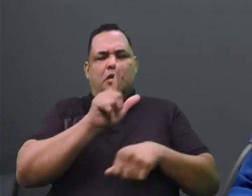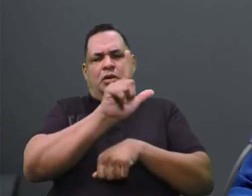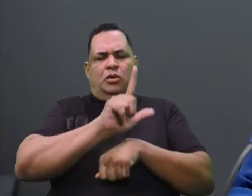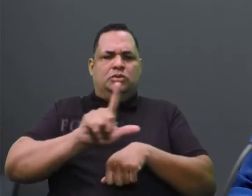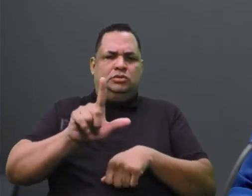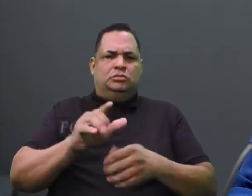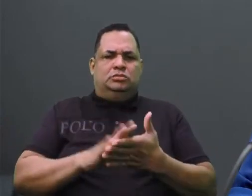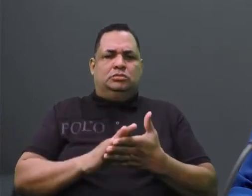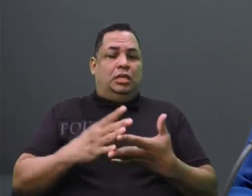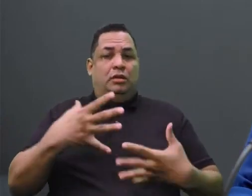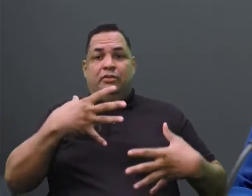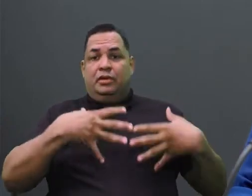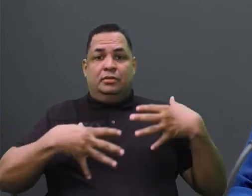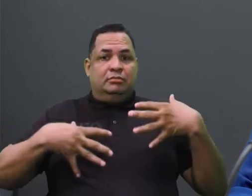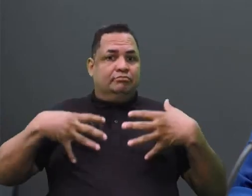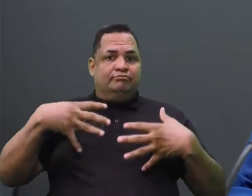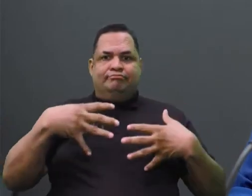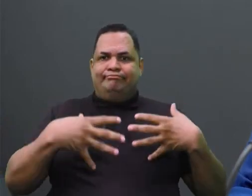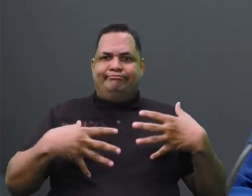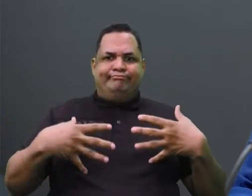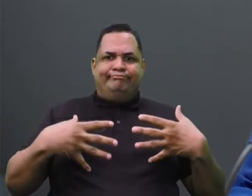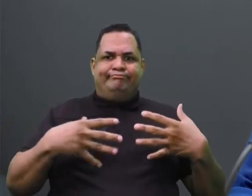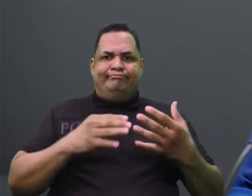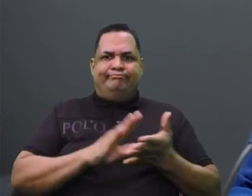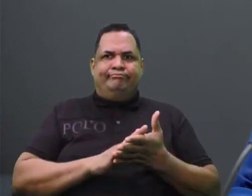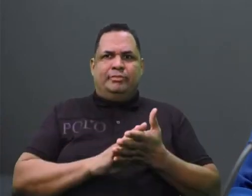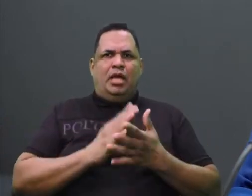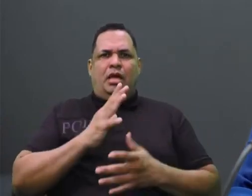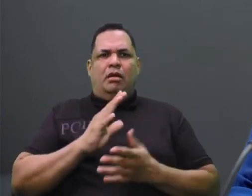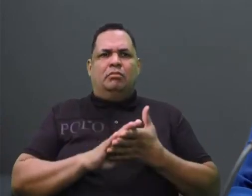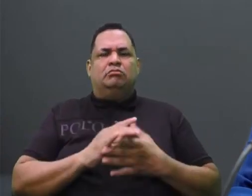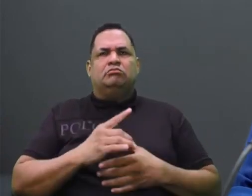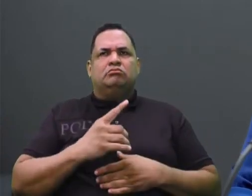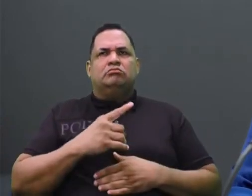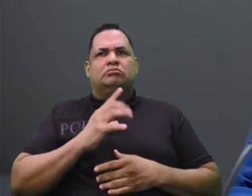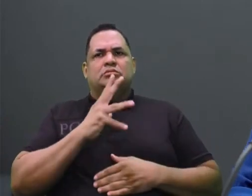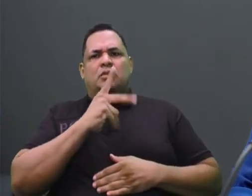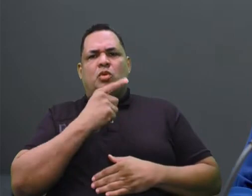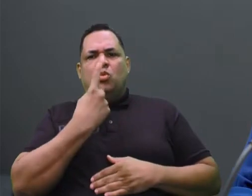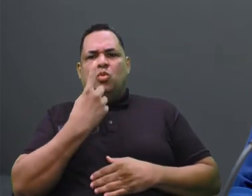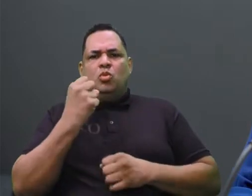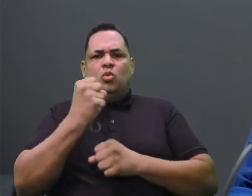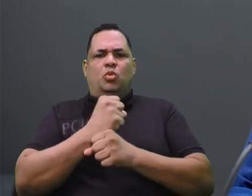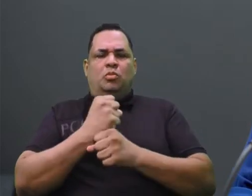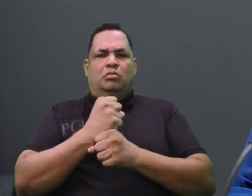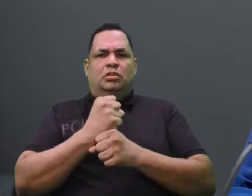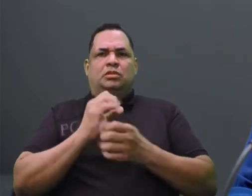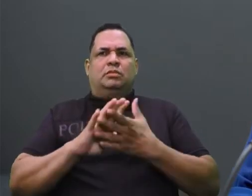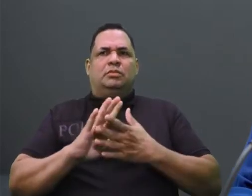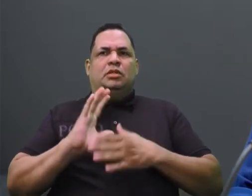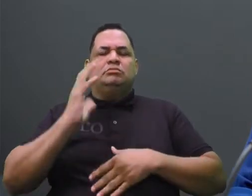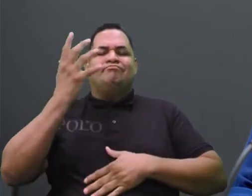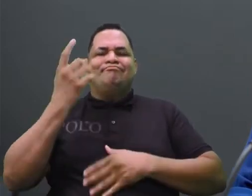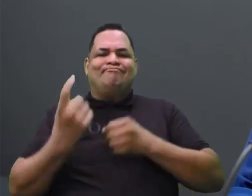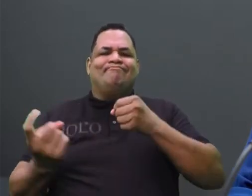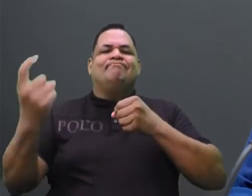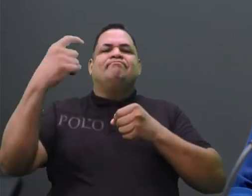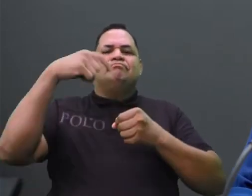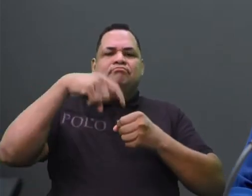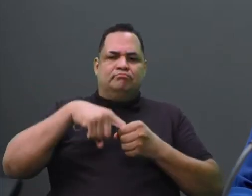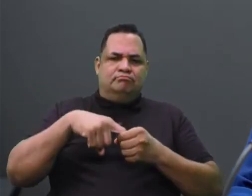isso me assustou. Fiquei quase 1 ano lá, resolvi voltar